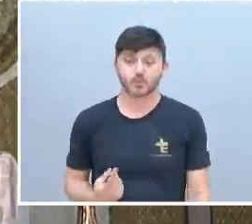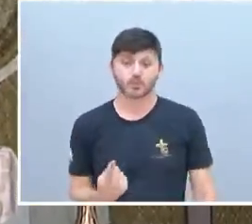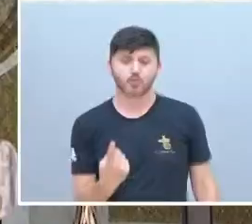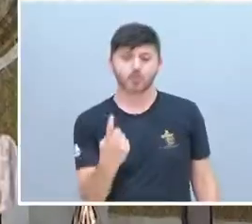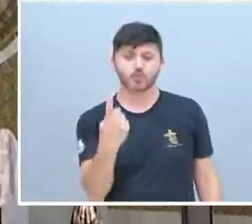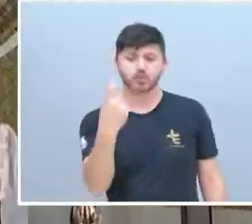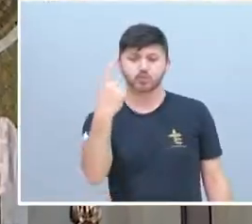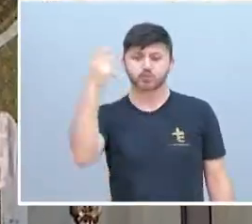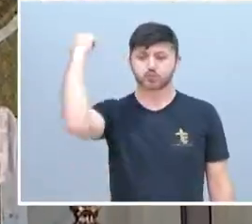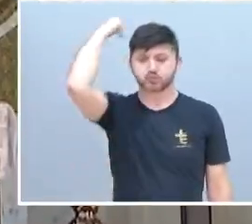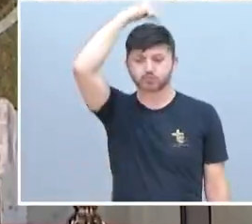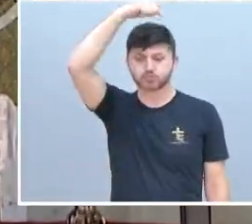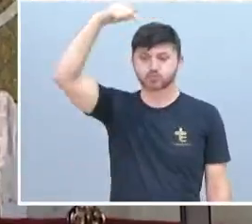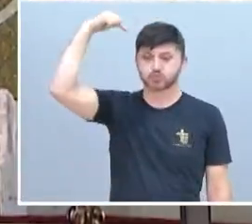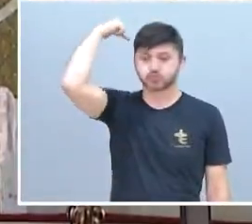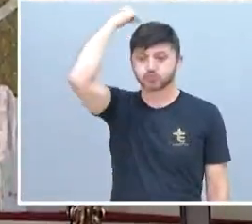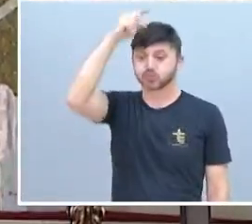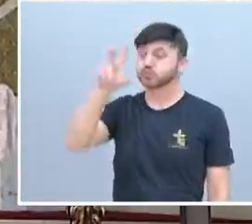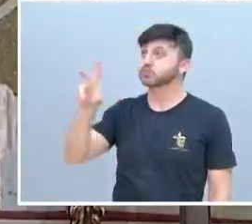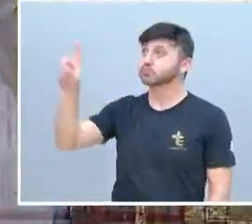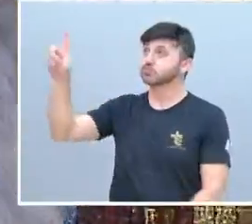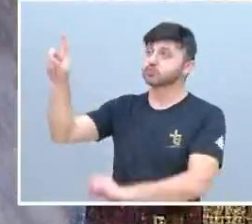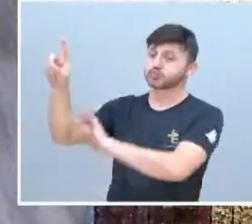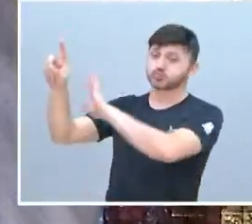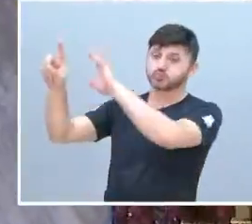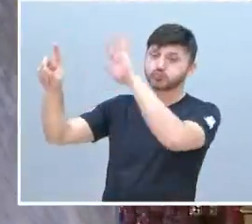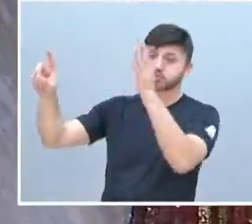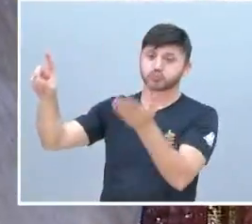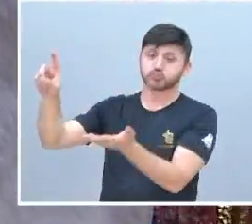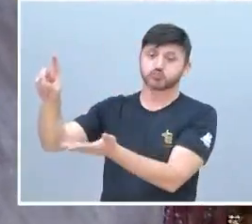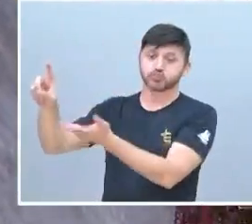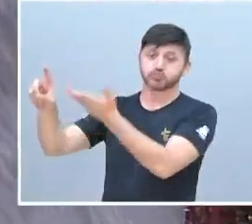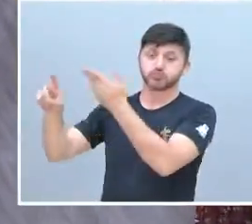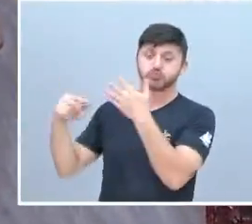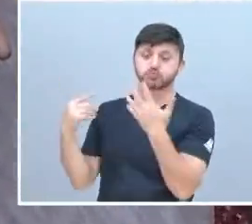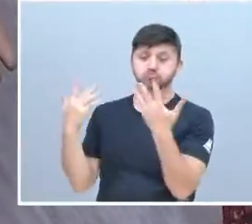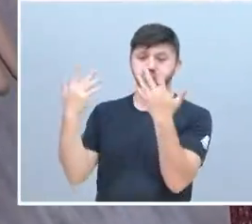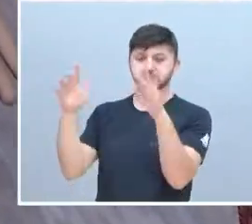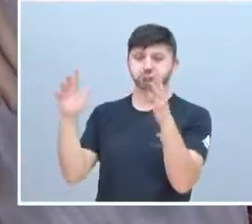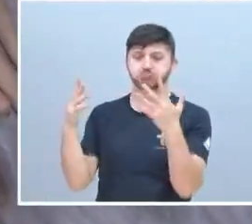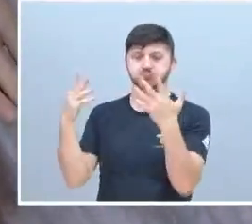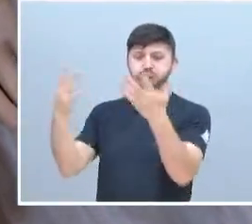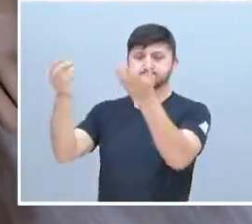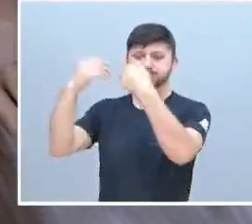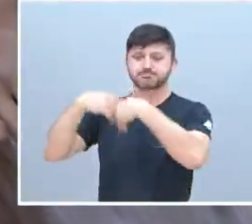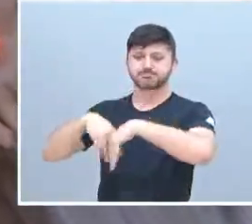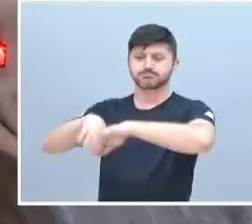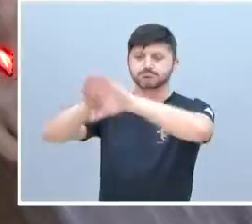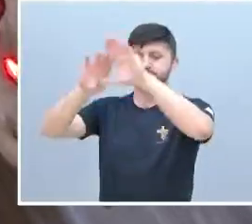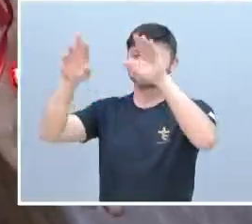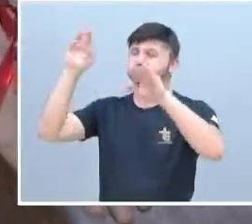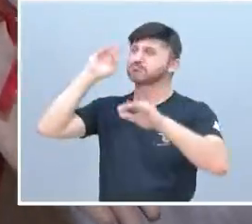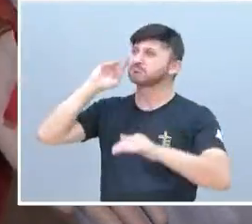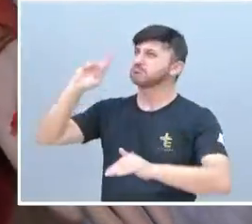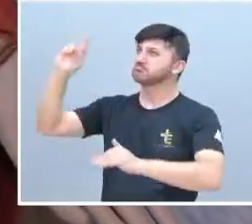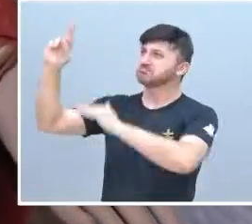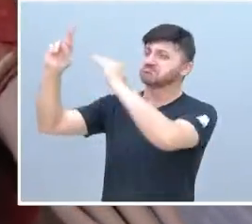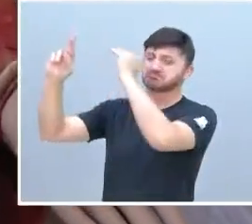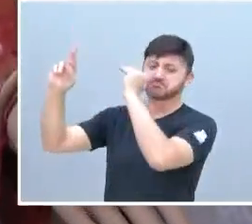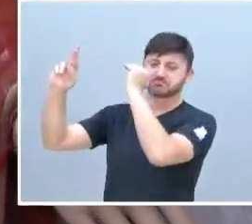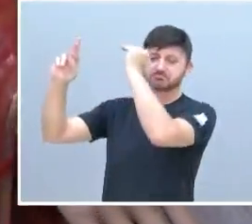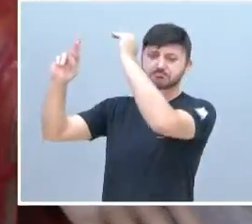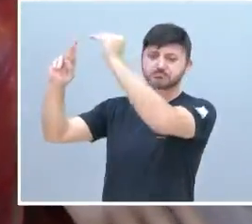Vós somente sois o Santo, glória a Deus, o Altíssimo Senhor, glória